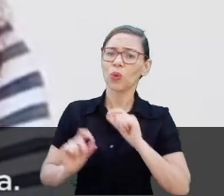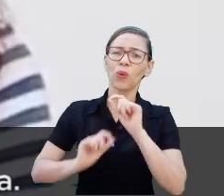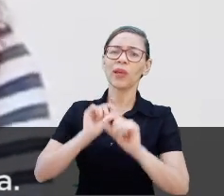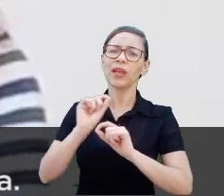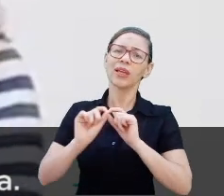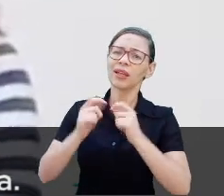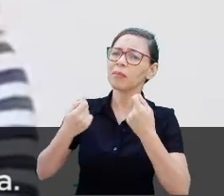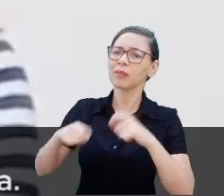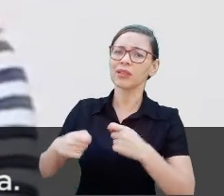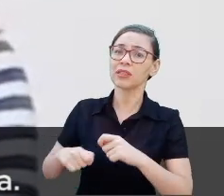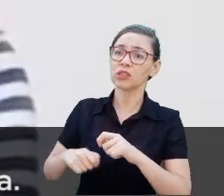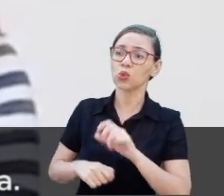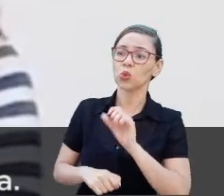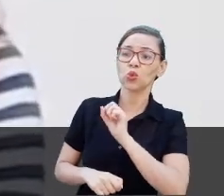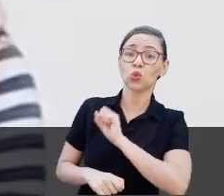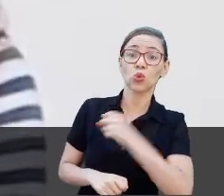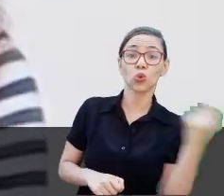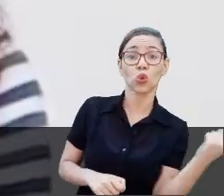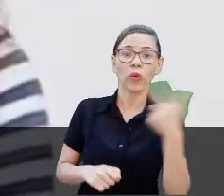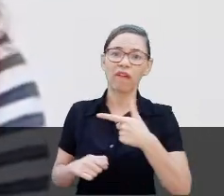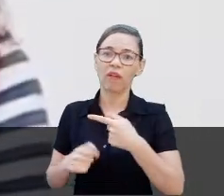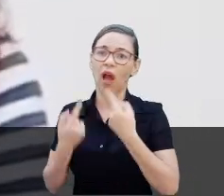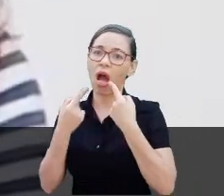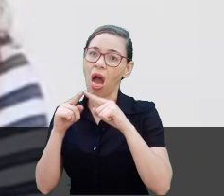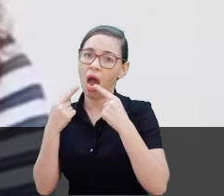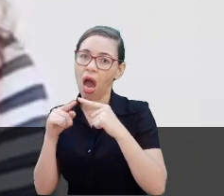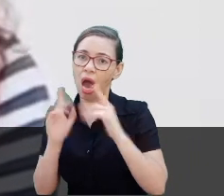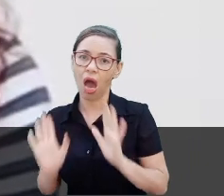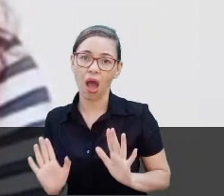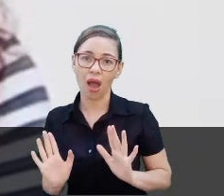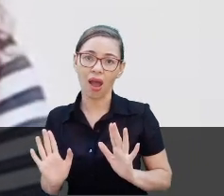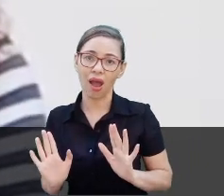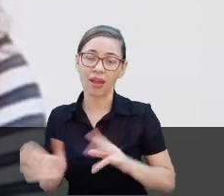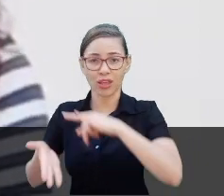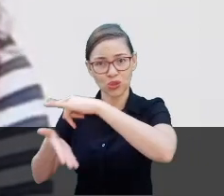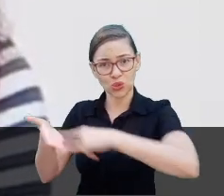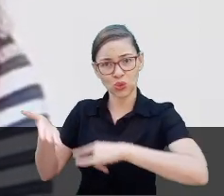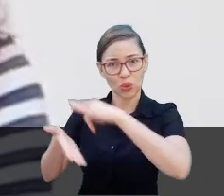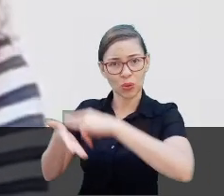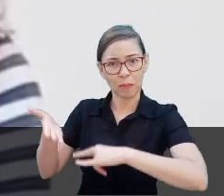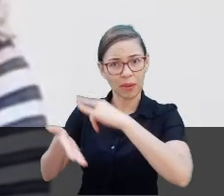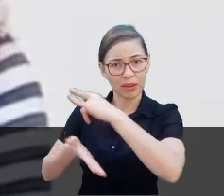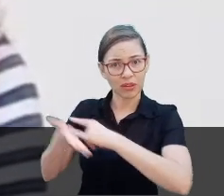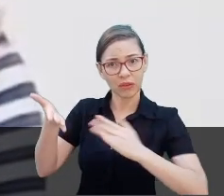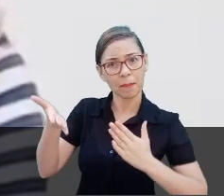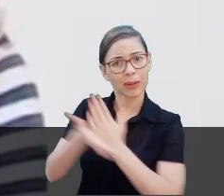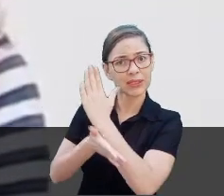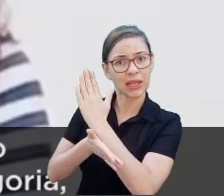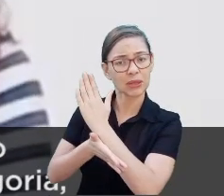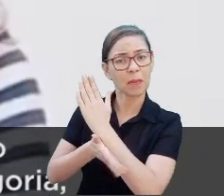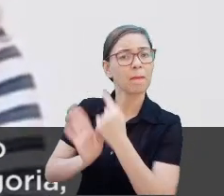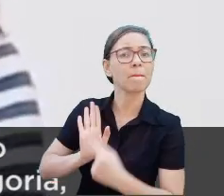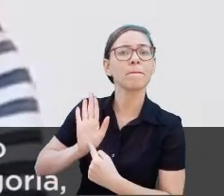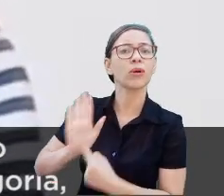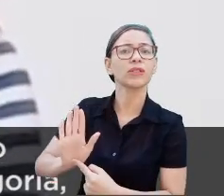de cuidado, não como espaços de tutela. Então, esse já é um eco super importante da 0118, que a gente vai aos poucos poder ir mapeando.